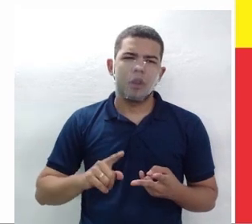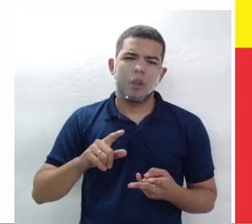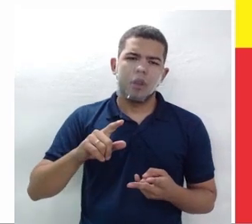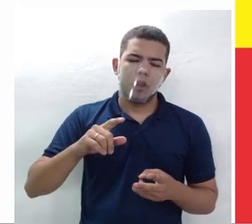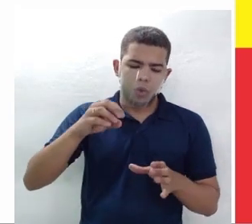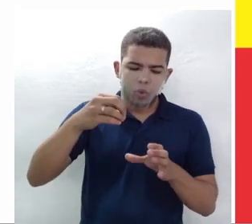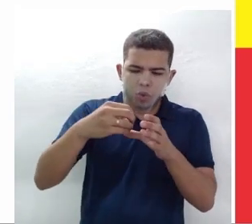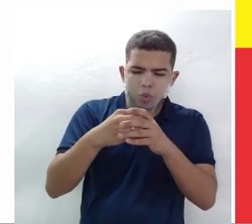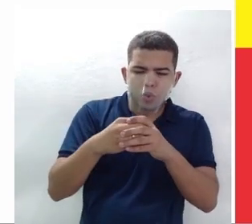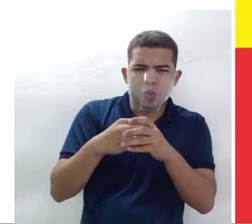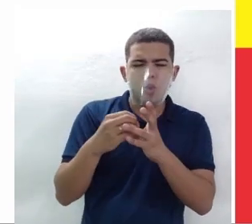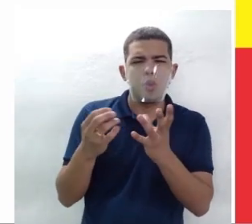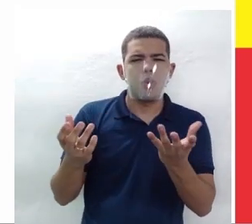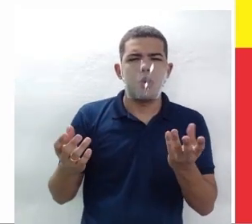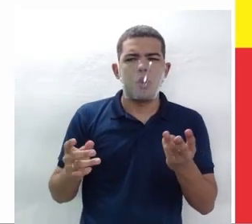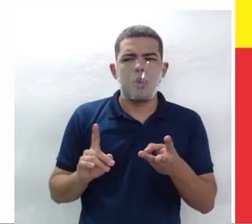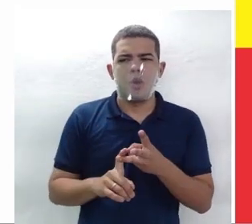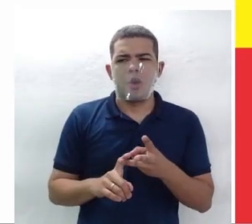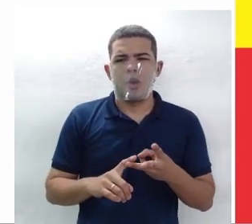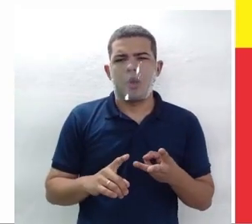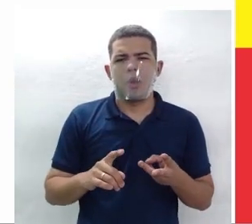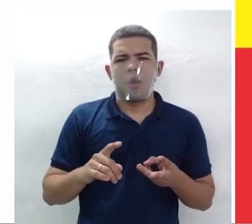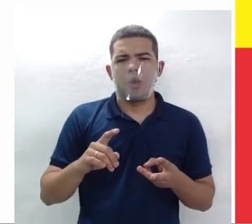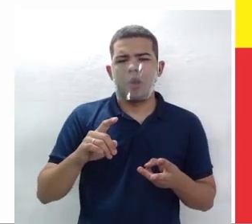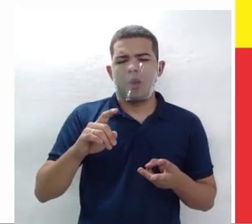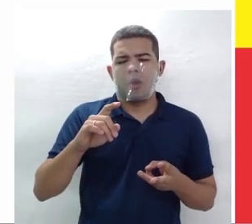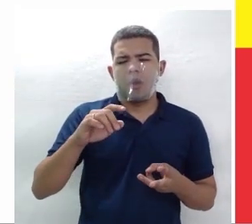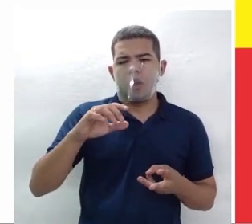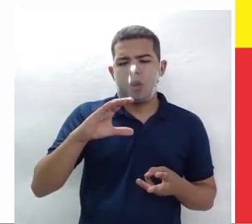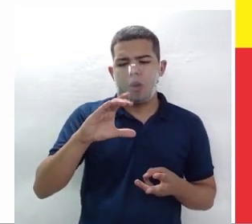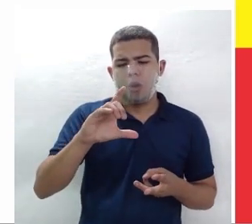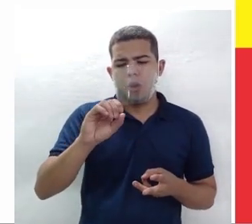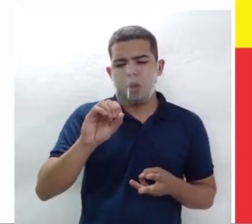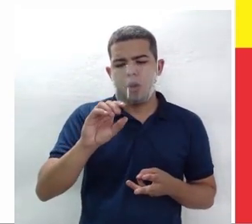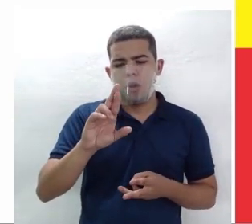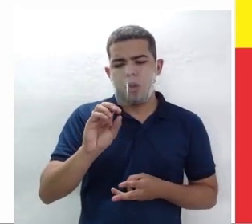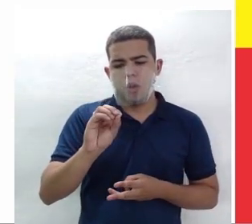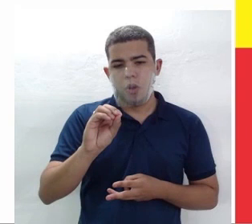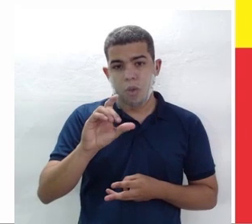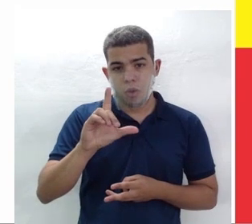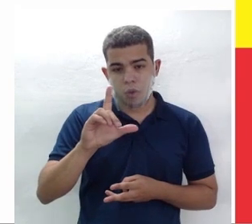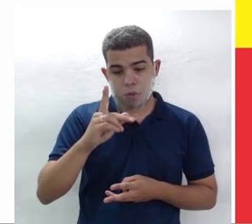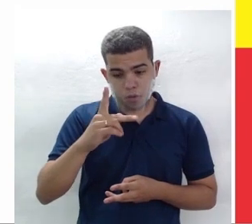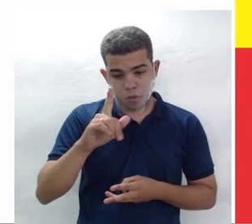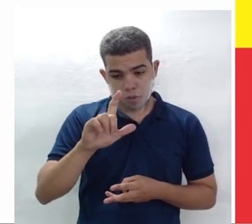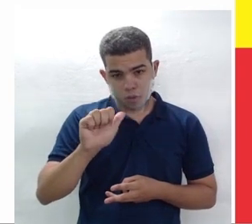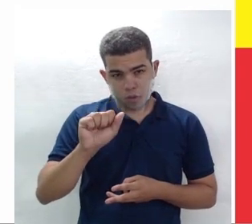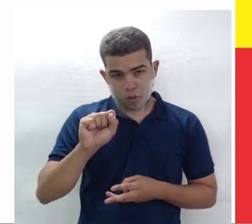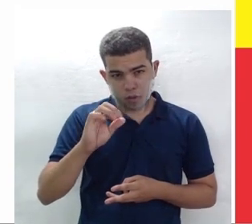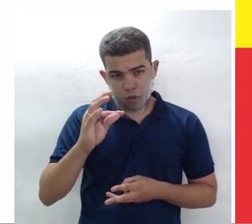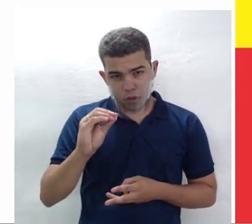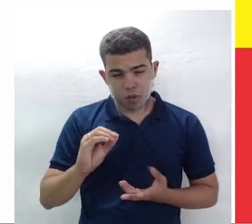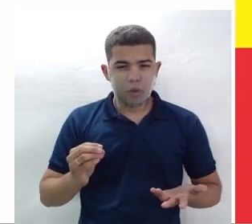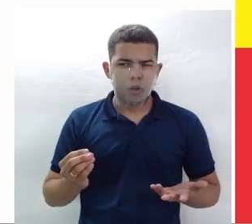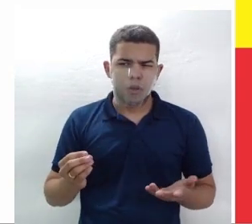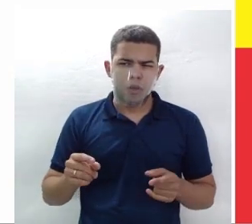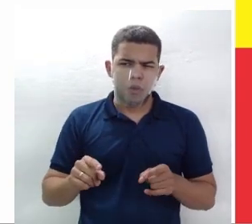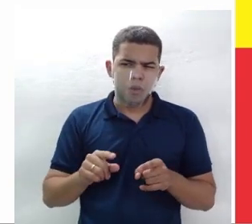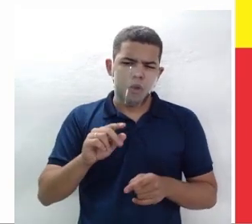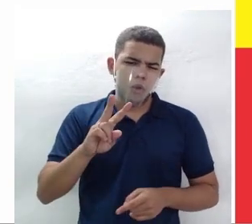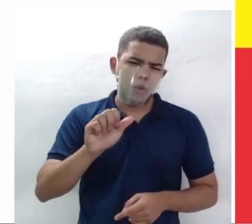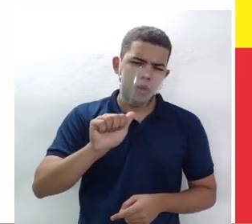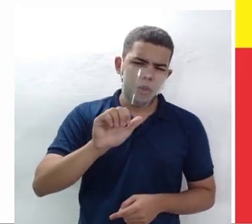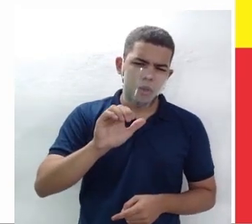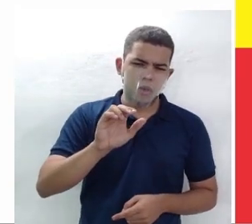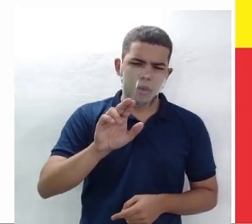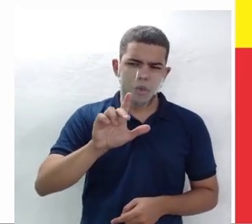Golgi, o cloroplasto, quando se trata da célula vegetal, vacúolos.